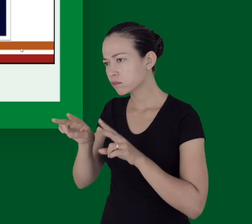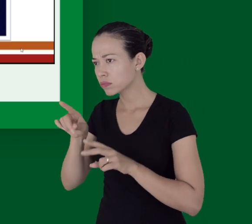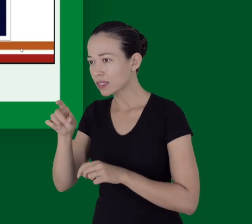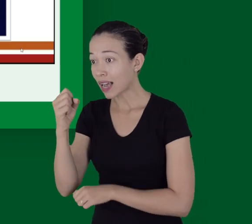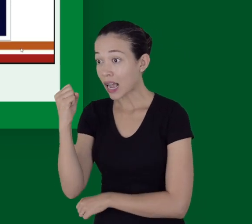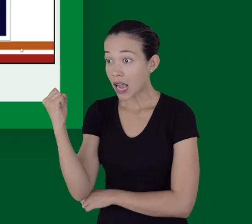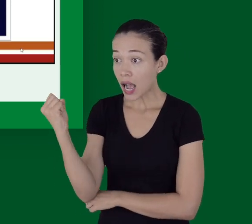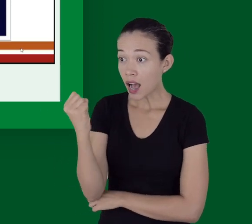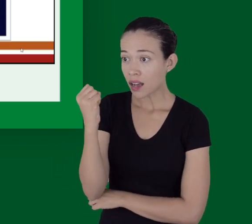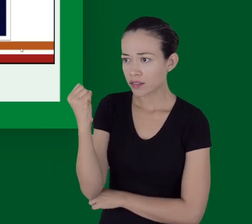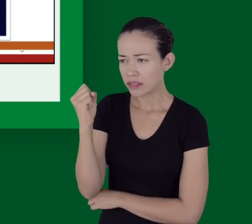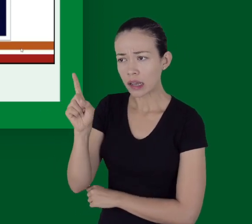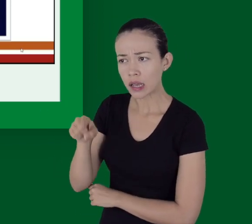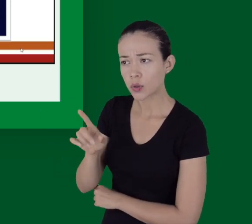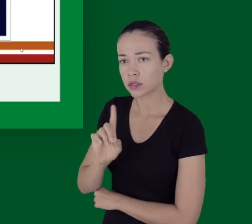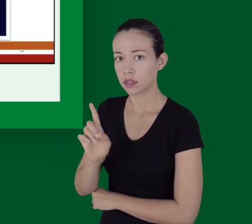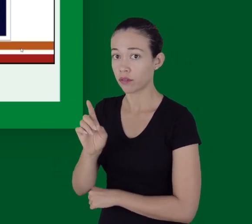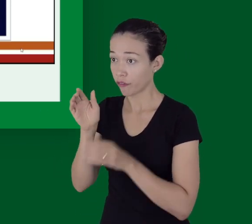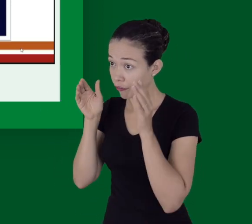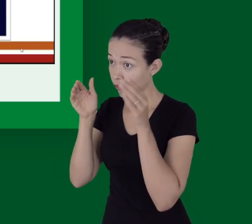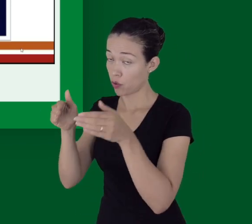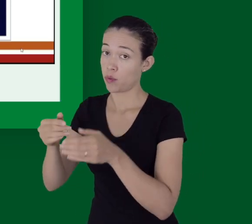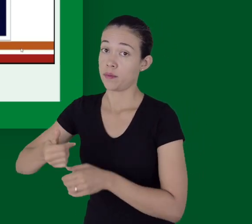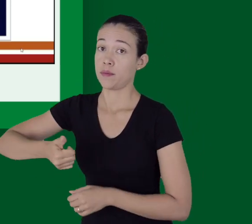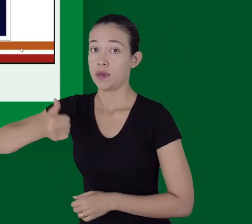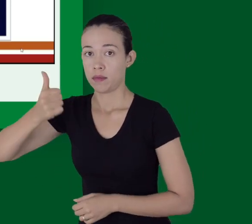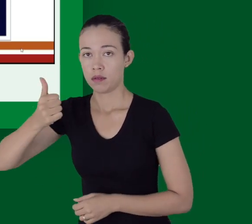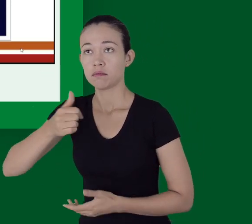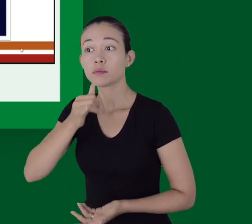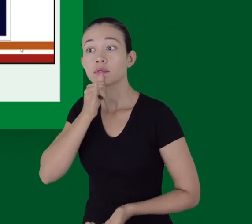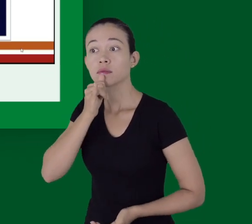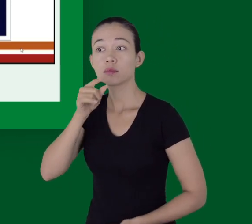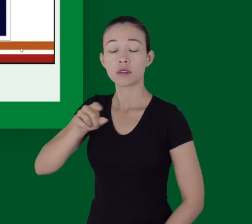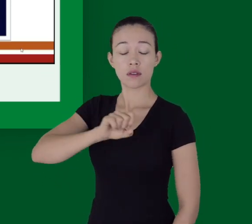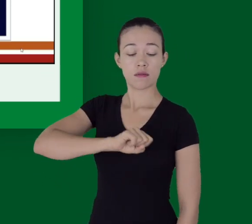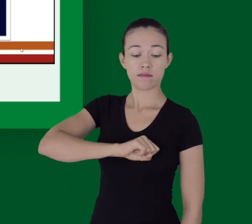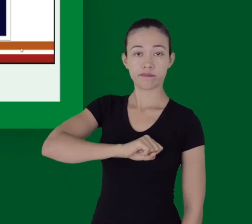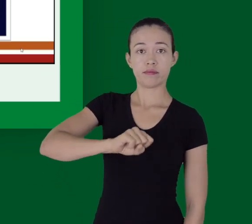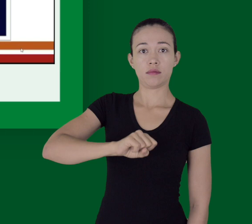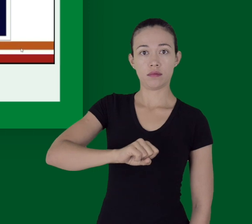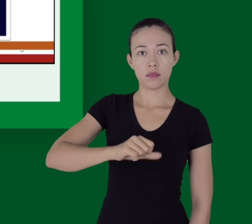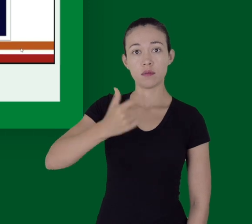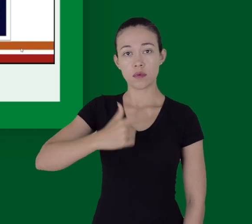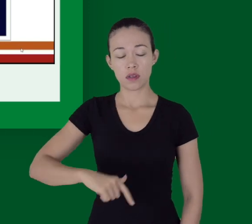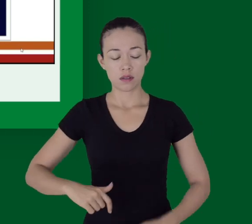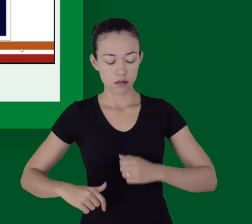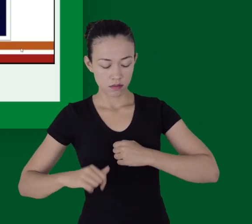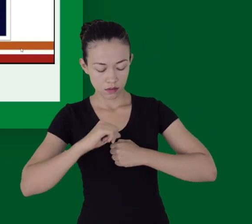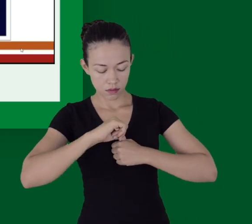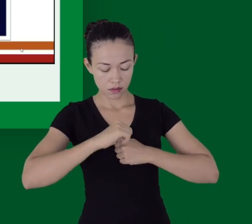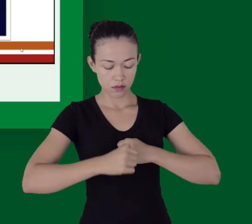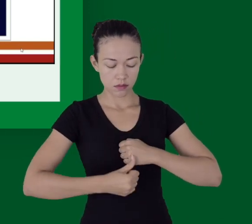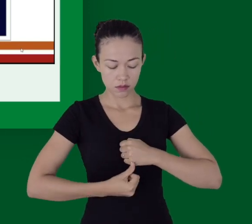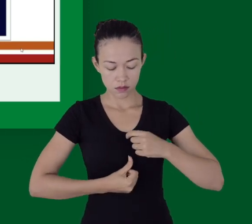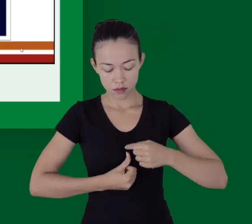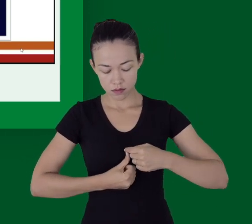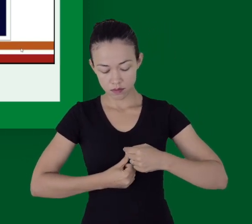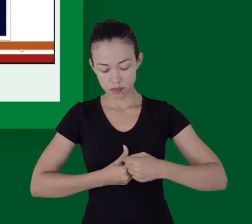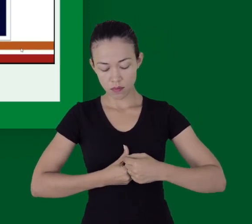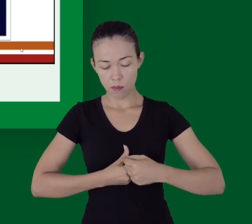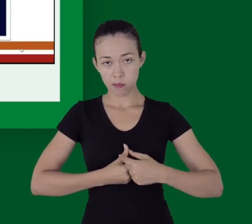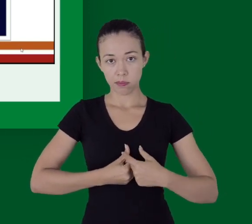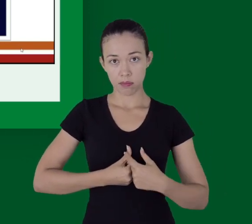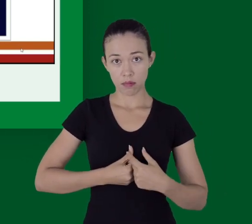precisa diferenciar e descartar o mais grave. E o que seria mais grave? Um infarto, por